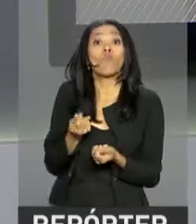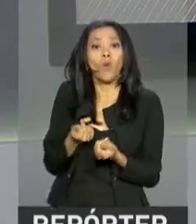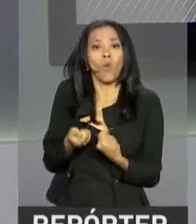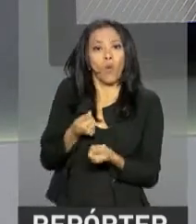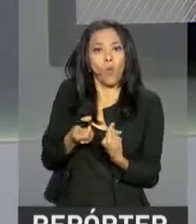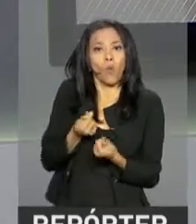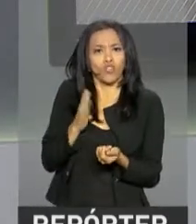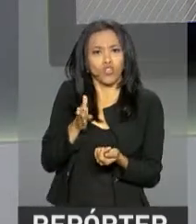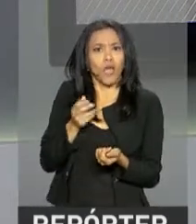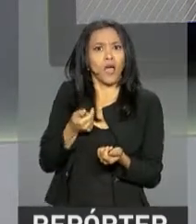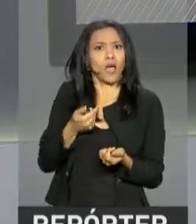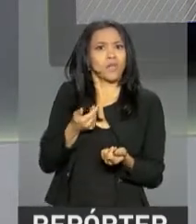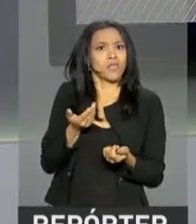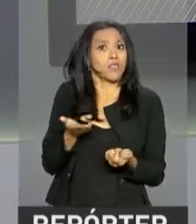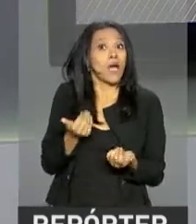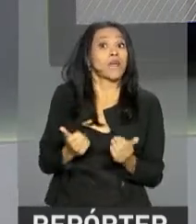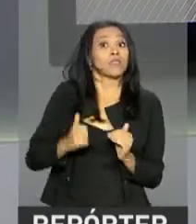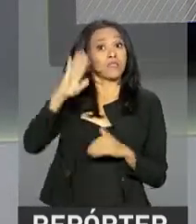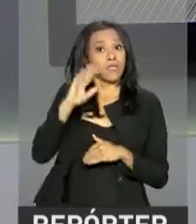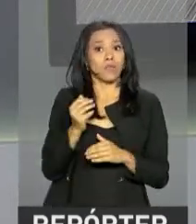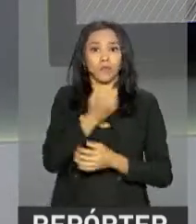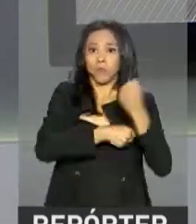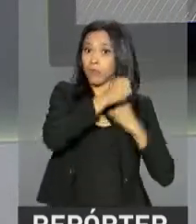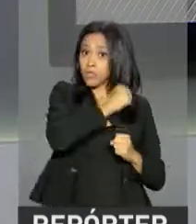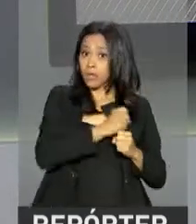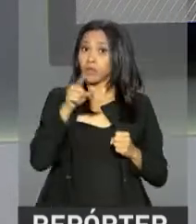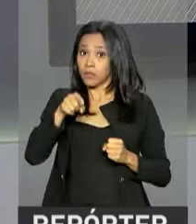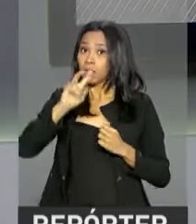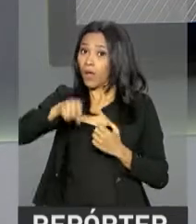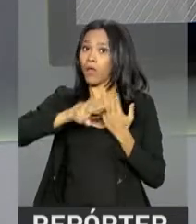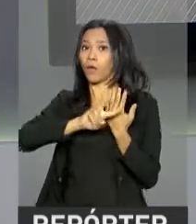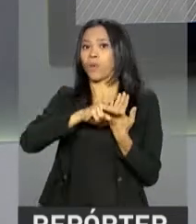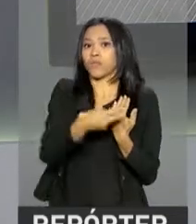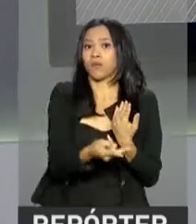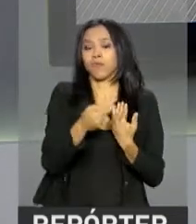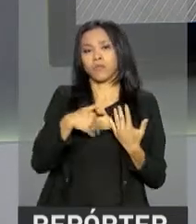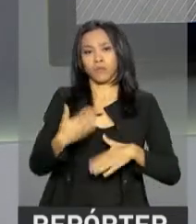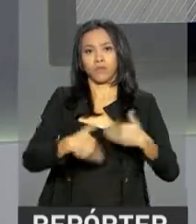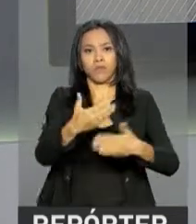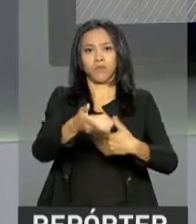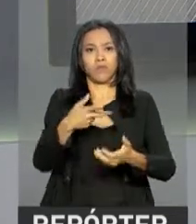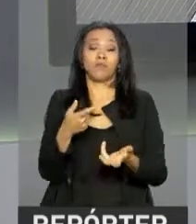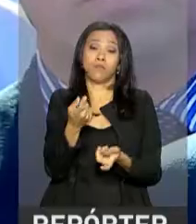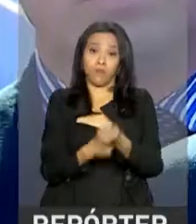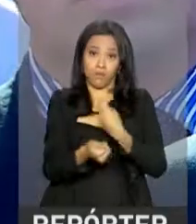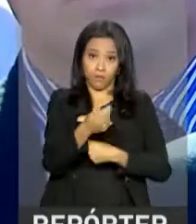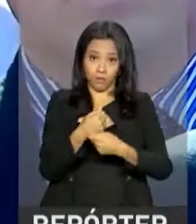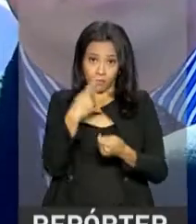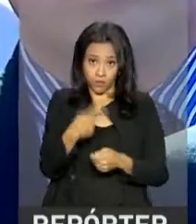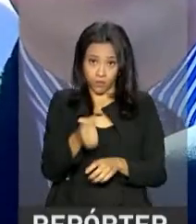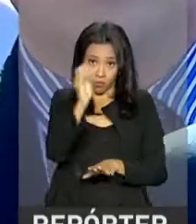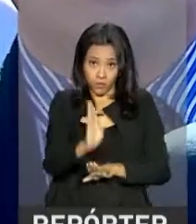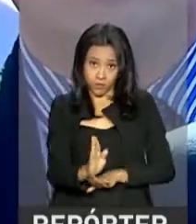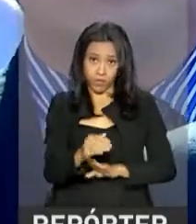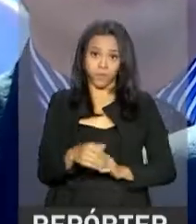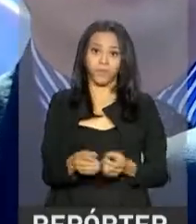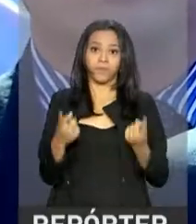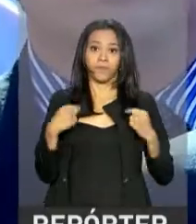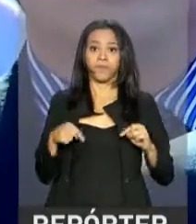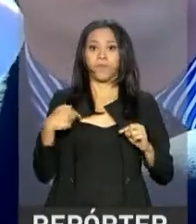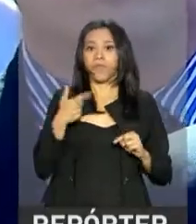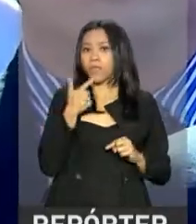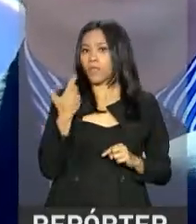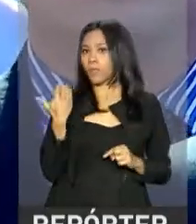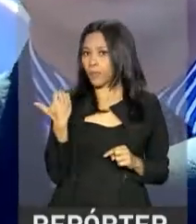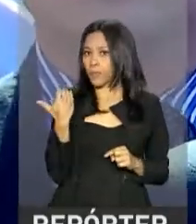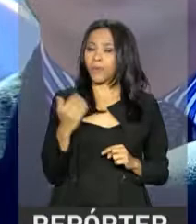são superiores aos do ano passado e que isso é reflexo do crescimento econômico do país. Ainda há pouco me ligou